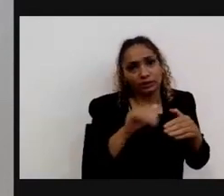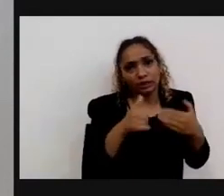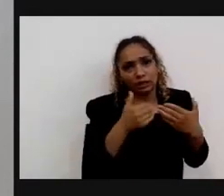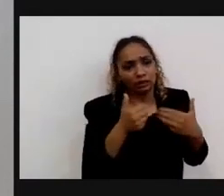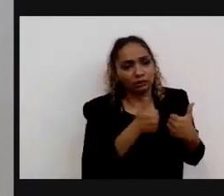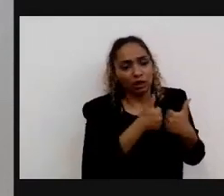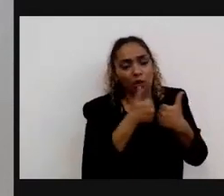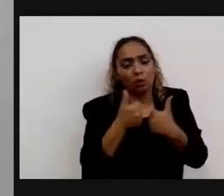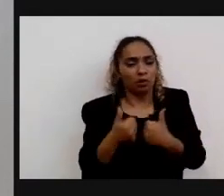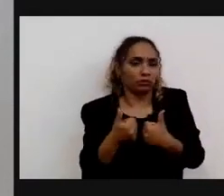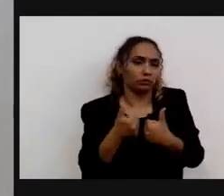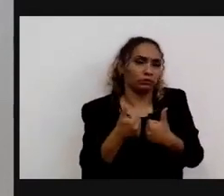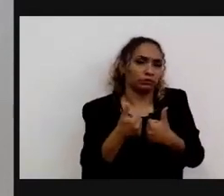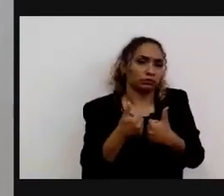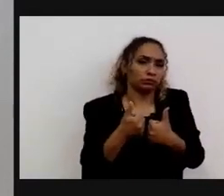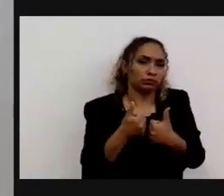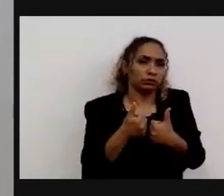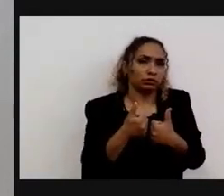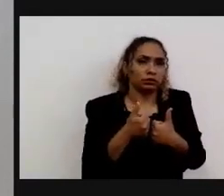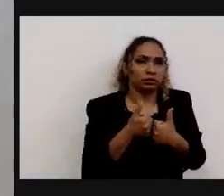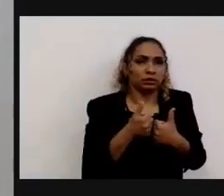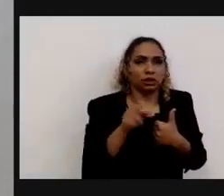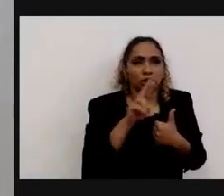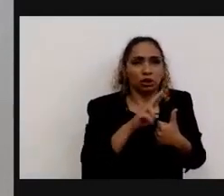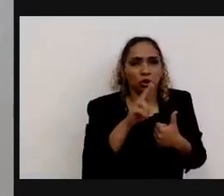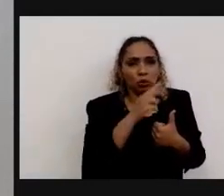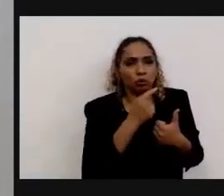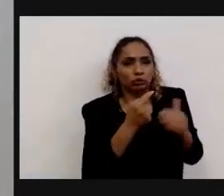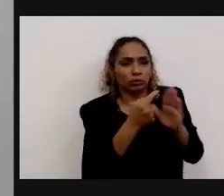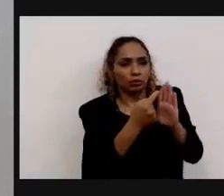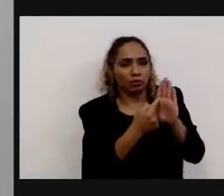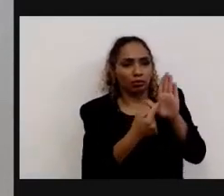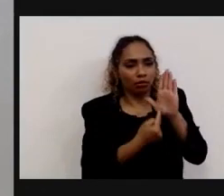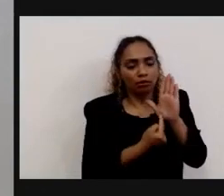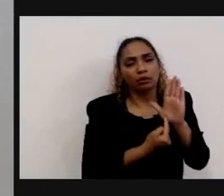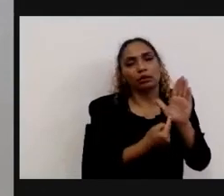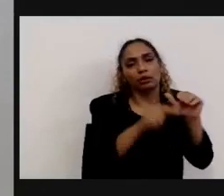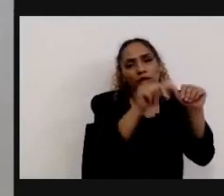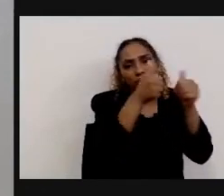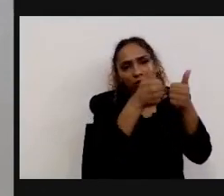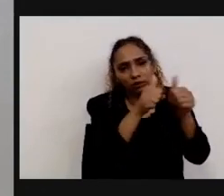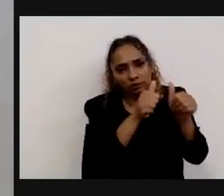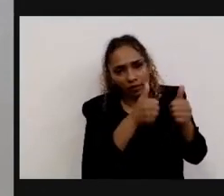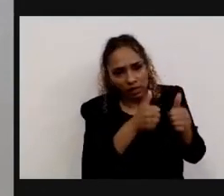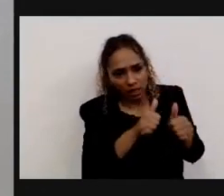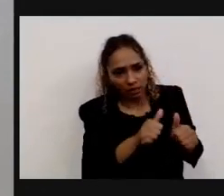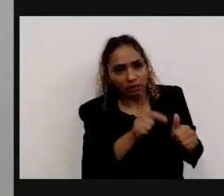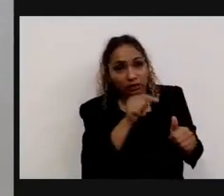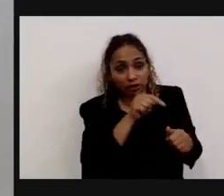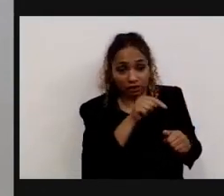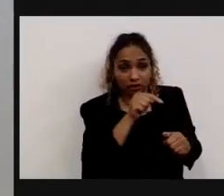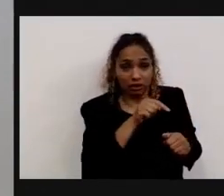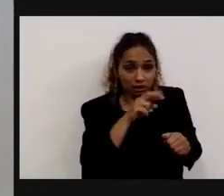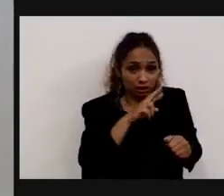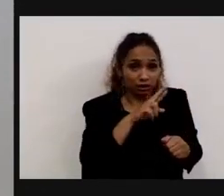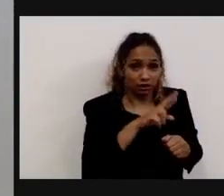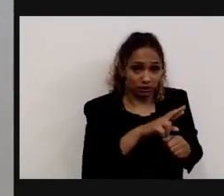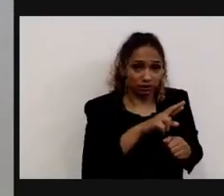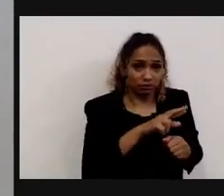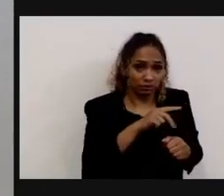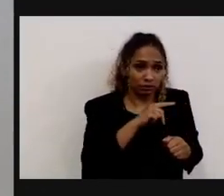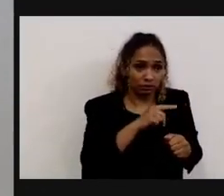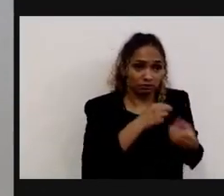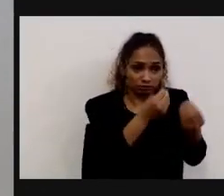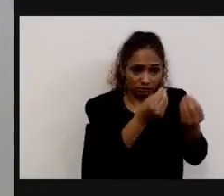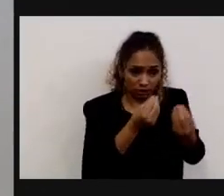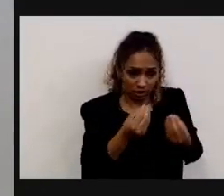se você acompanha E aí usa de indicadores de métricas de avaliação e aquilo ali dos resultados que aquilo tá